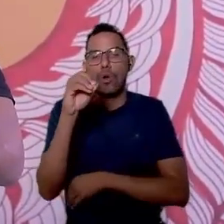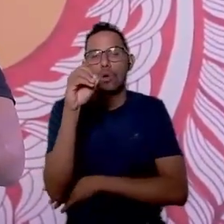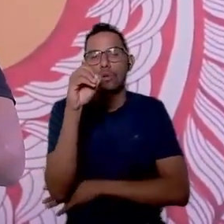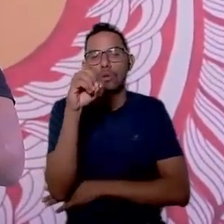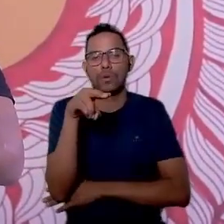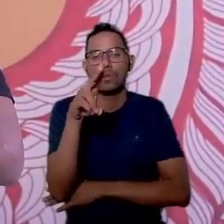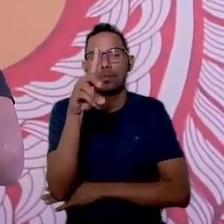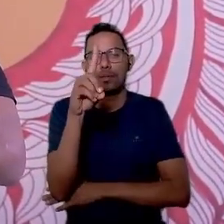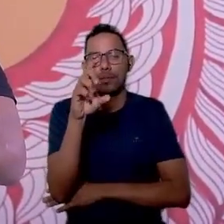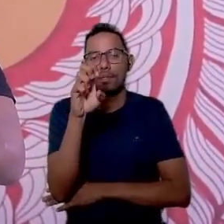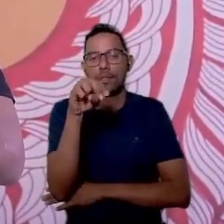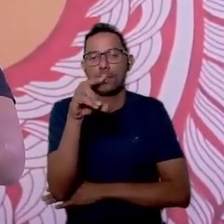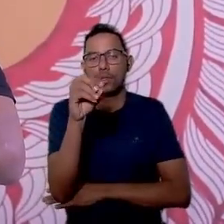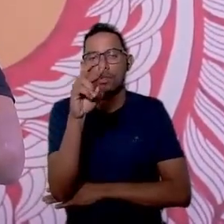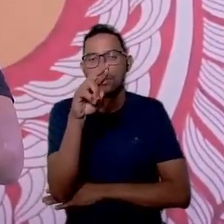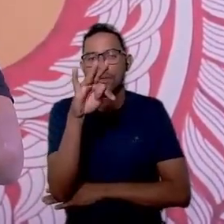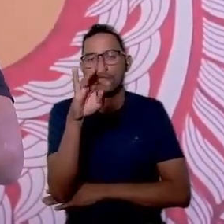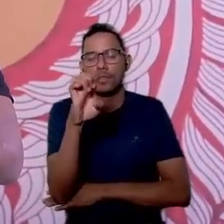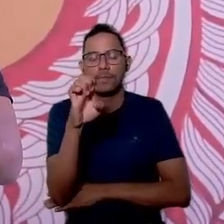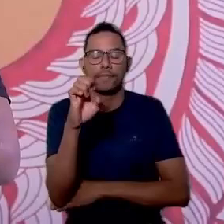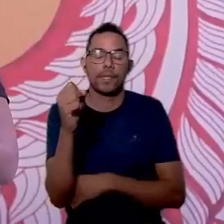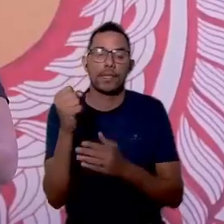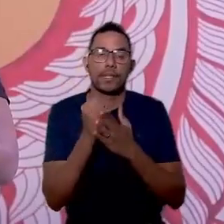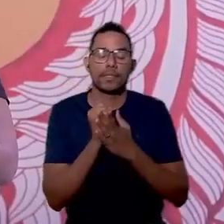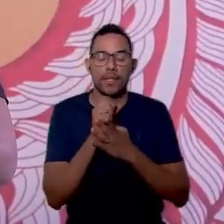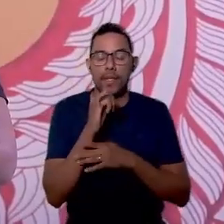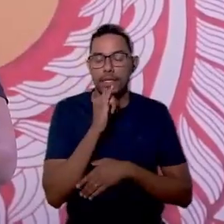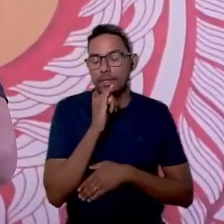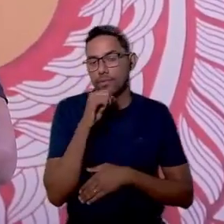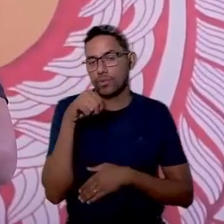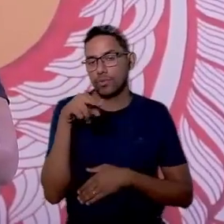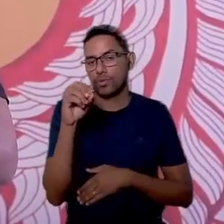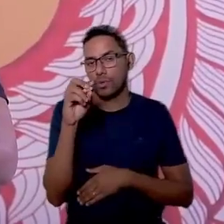alguns exemplos do que está acontecendo no Norte.